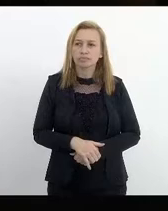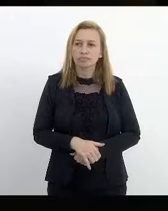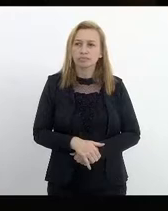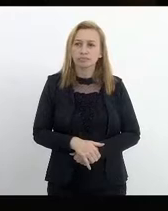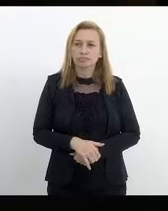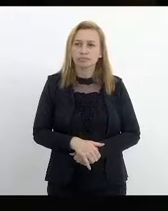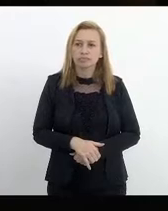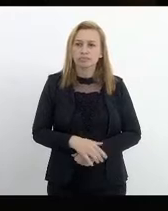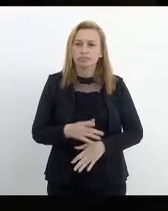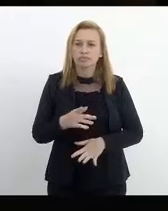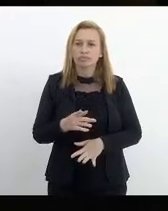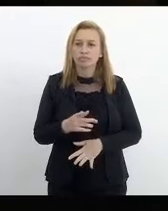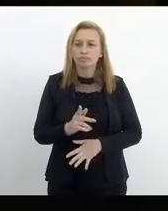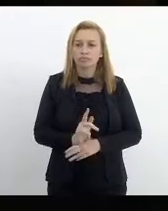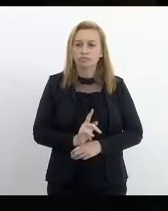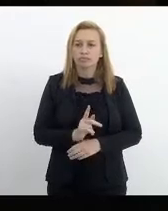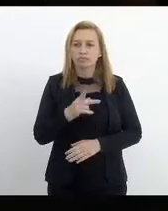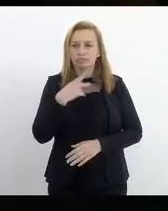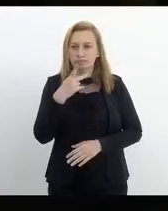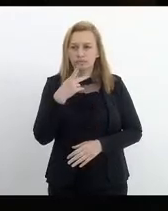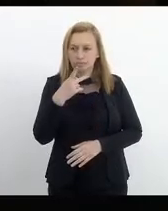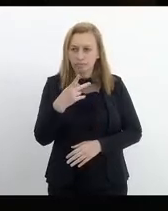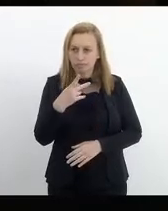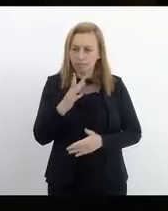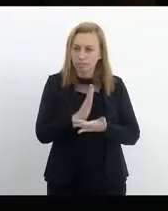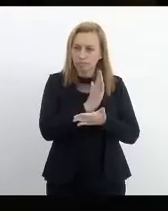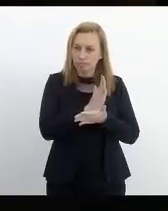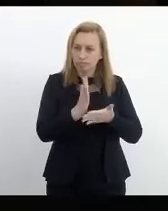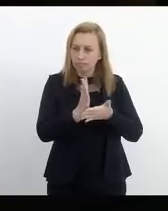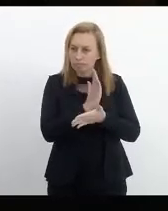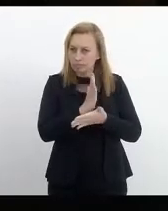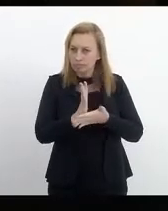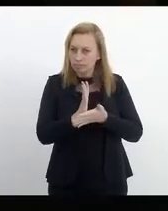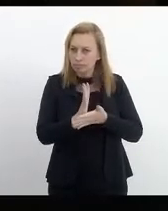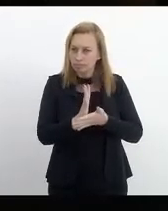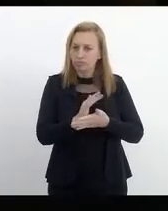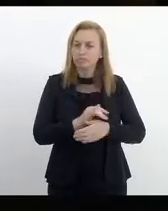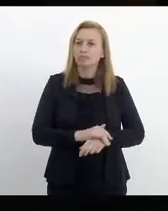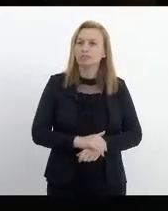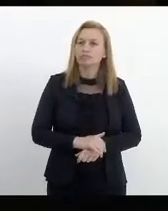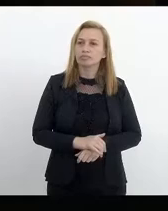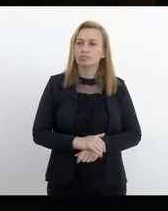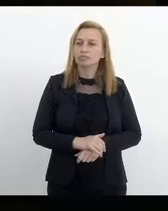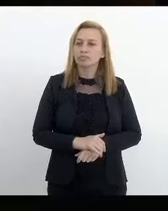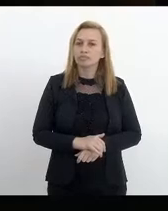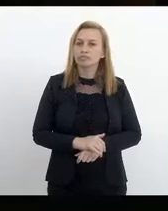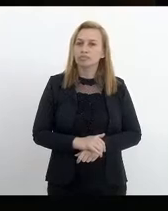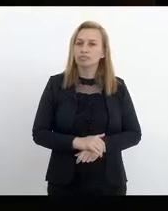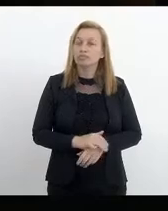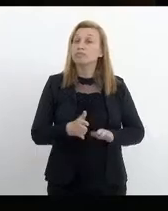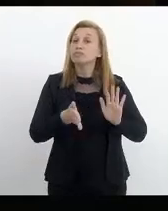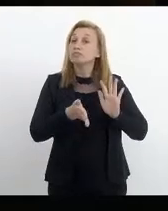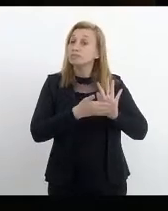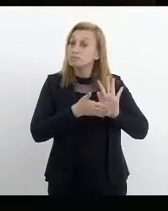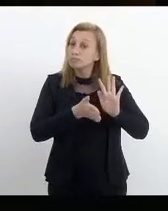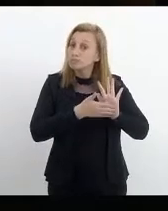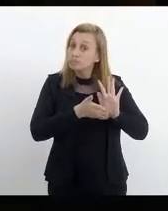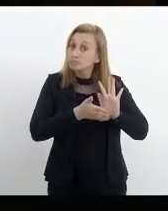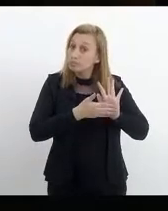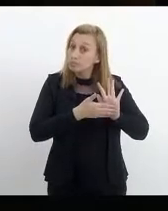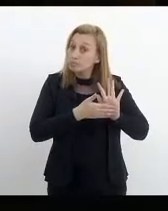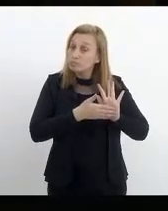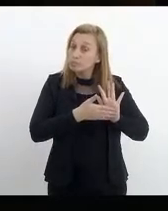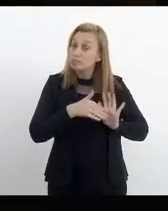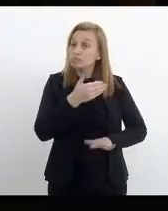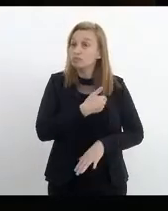alguns comentários a respeito do que está sendo proposto pelo